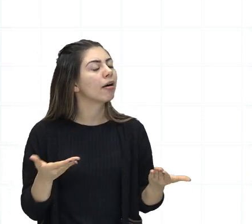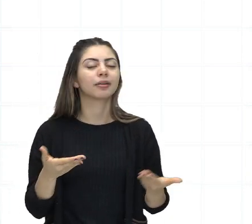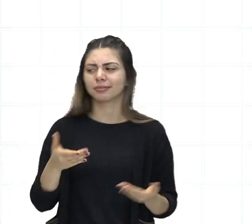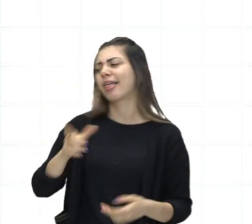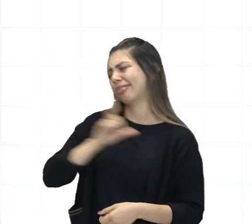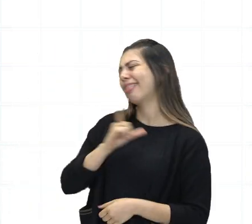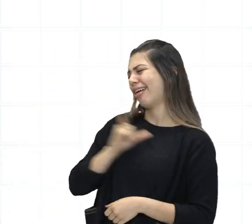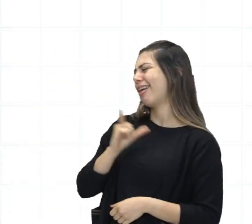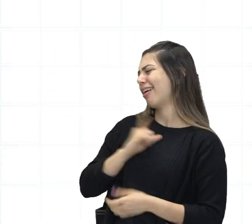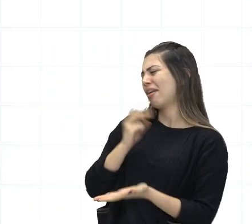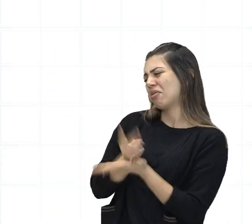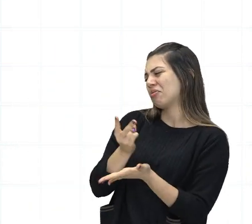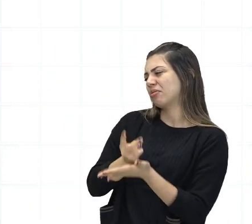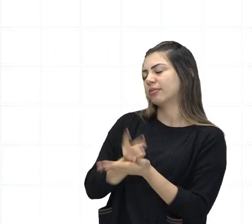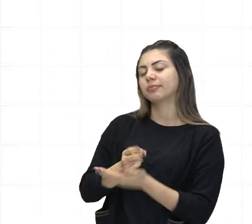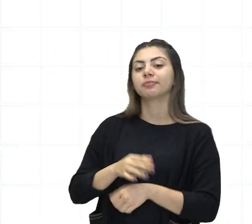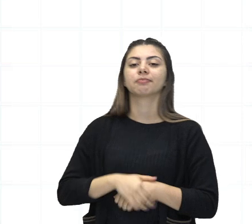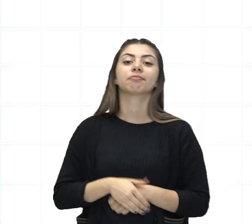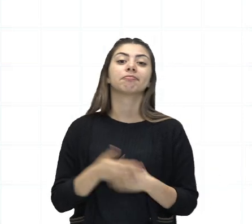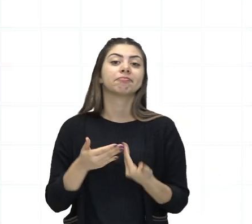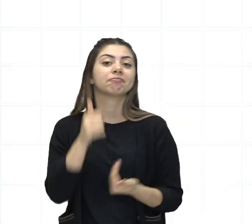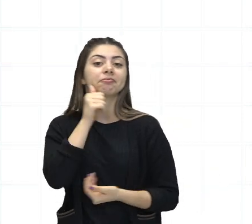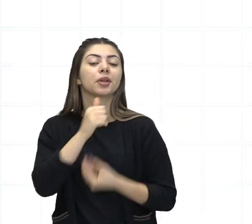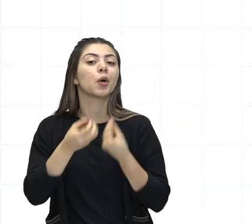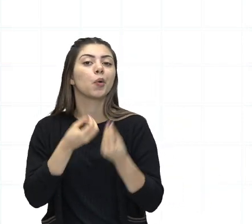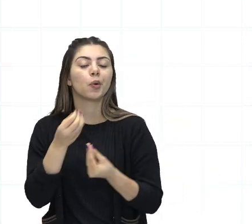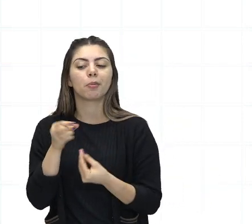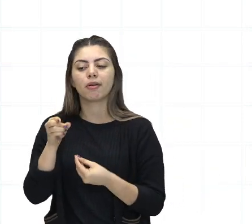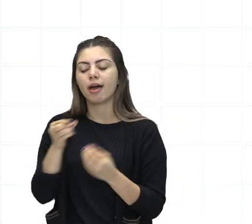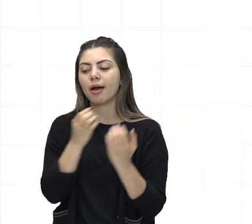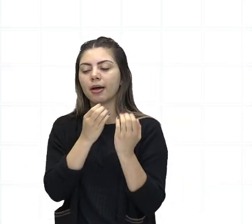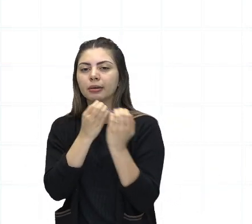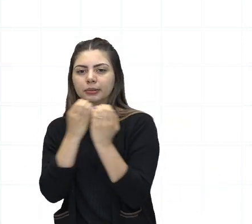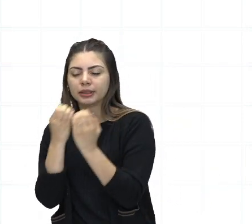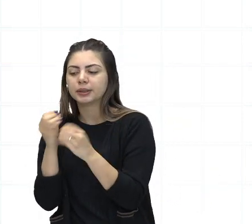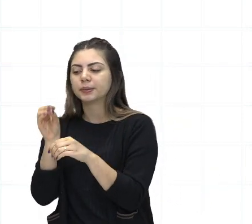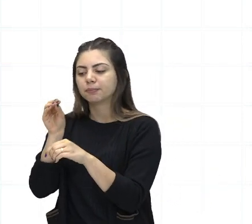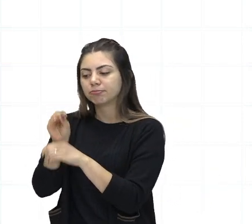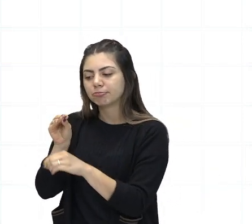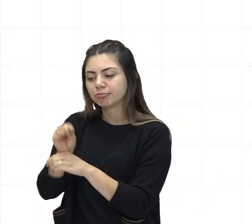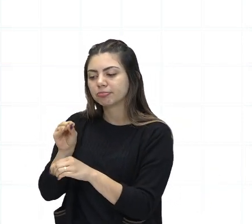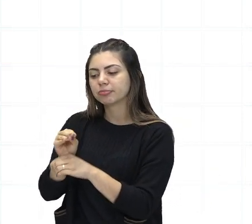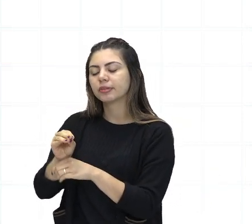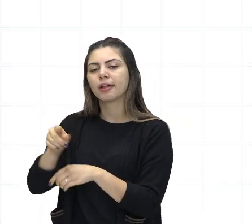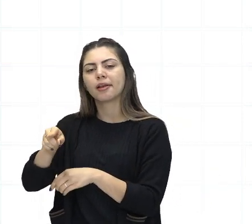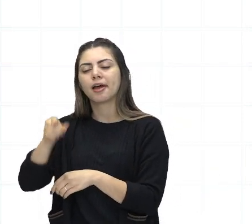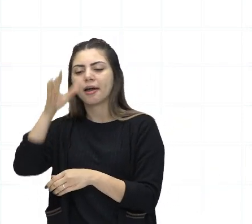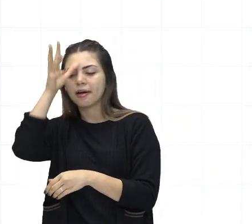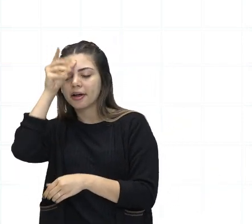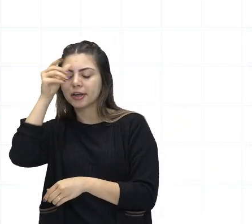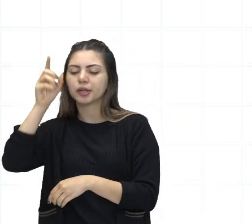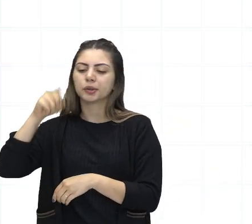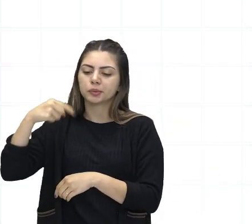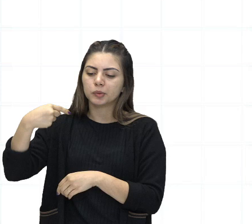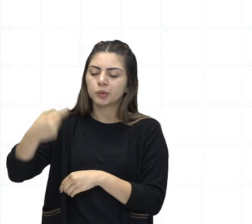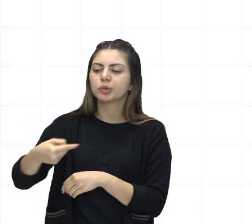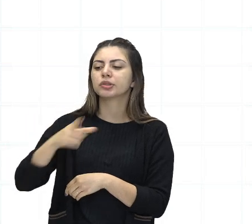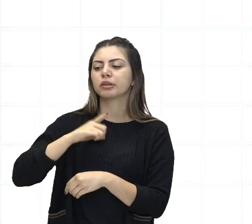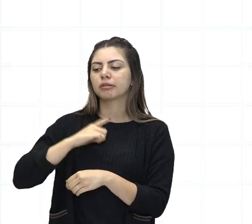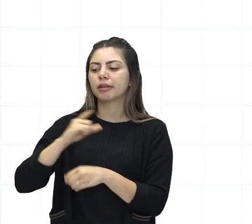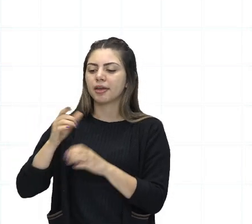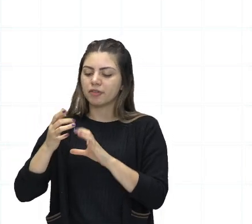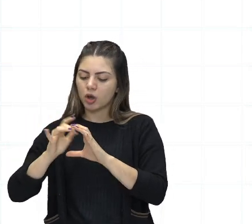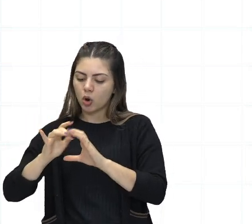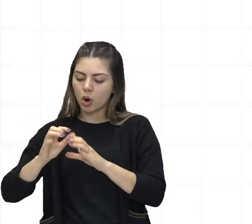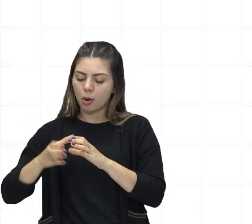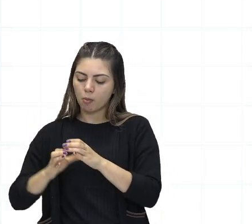sim. Aí a mulher começou a dar milho para a galinha. E todos os dias a galinha botava um ovo de ouro. Vai que o marido